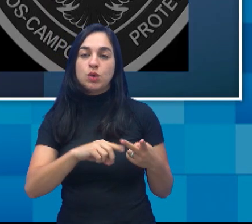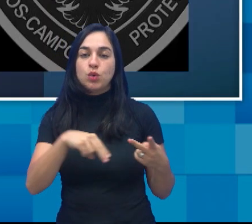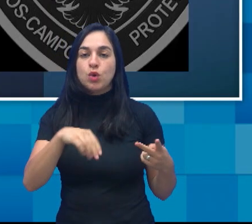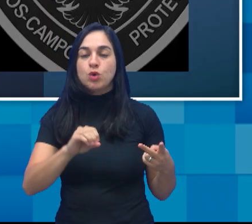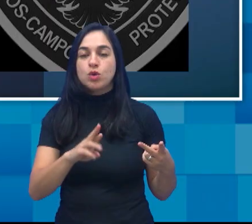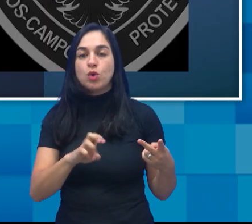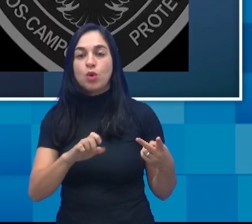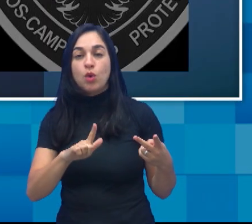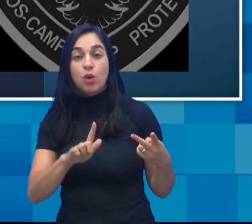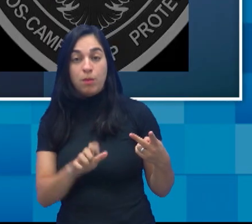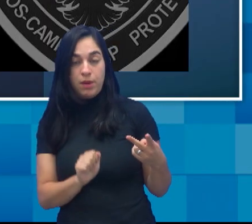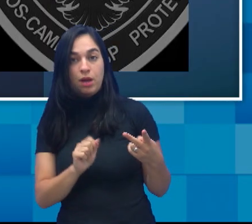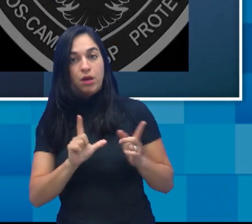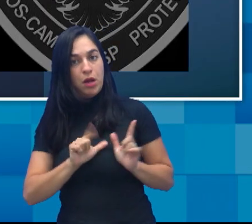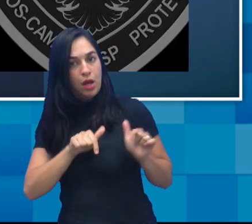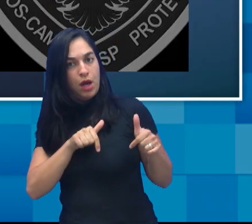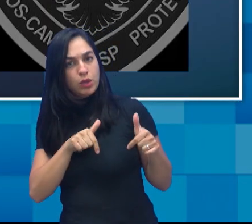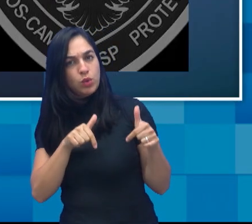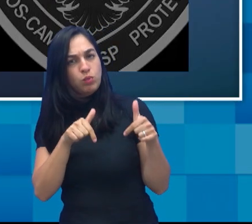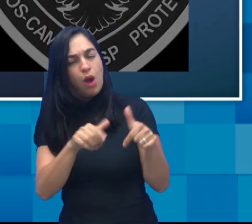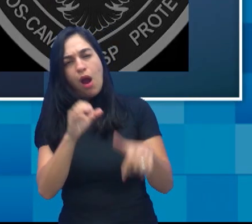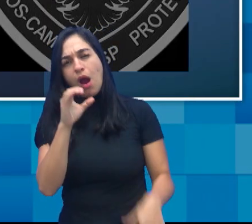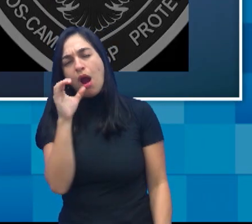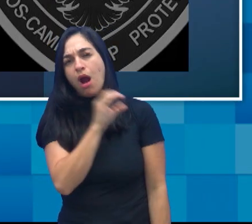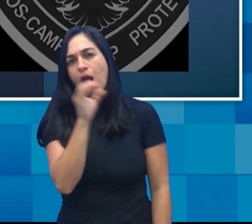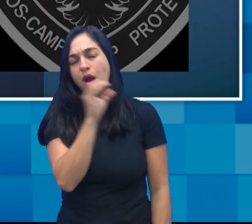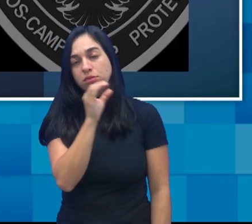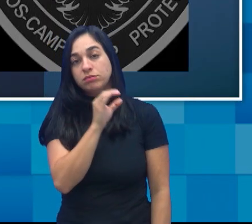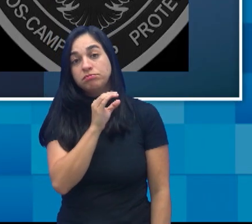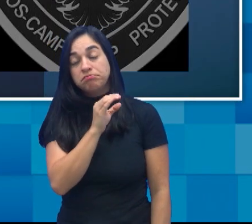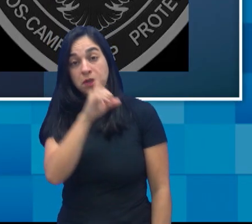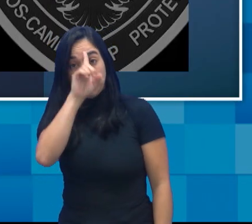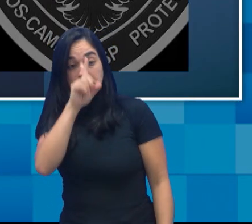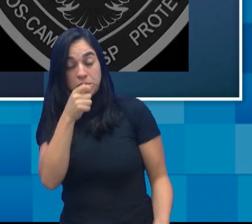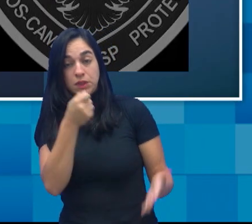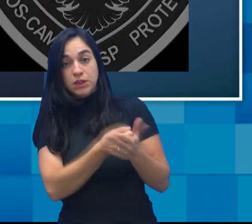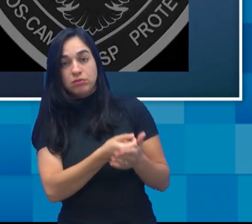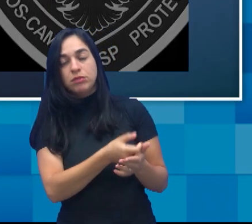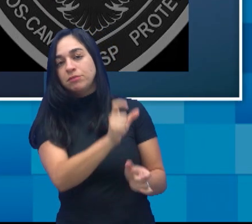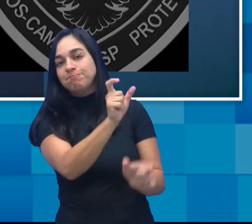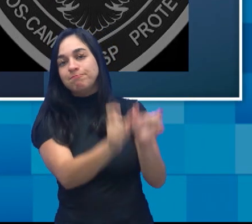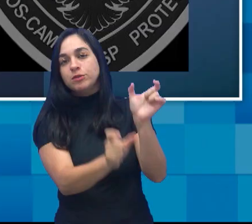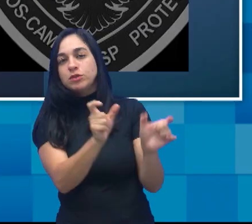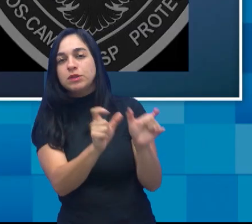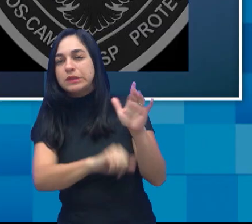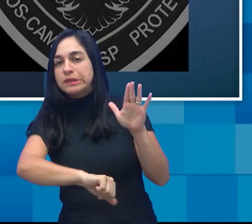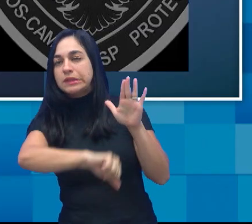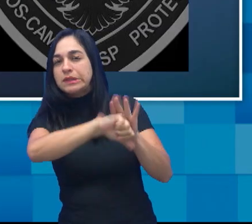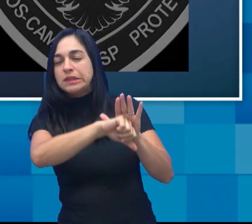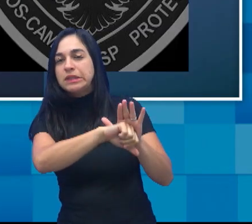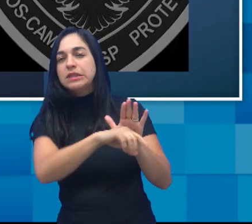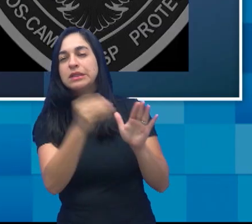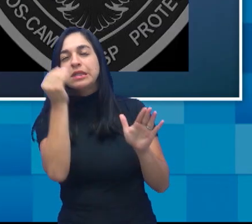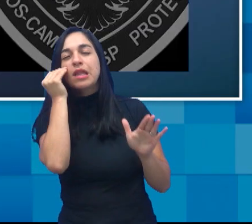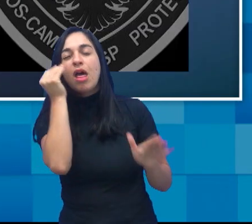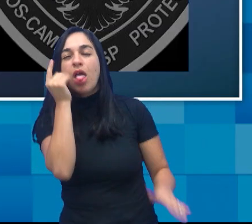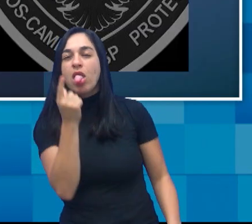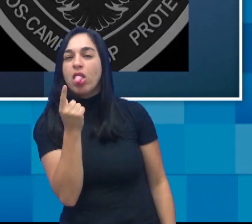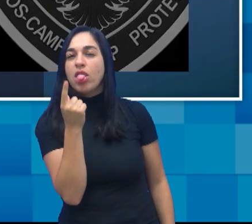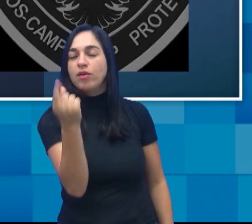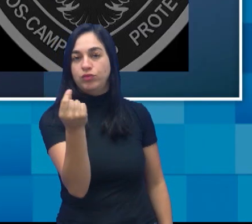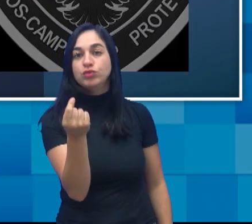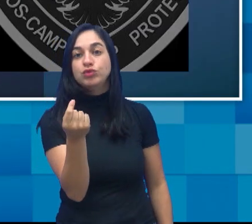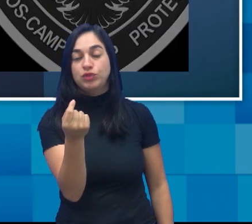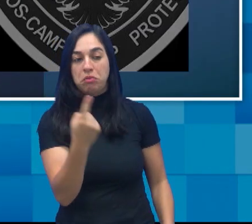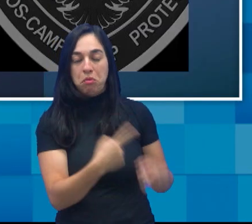maneira decisiva na ocorrência, realizando a detenção de indivíduos que tentavam fugir após o furto